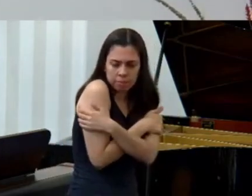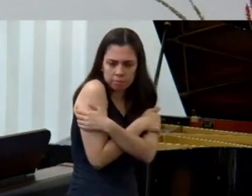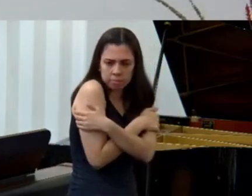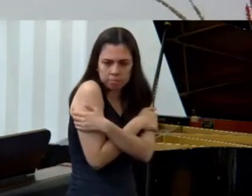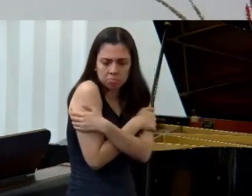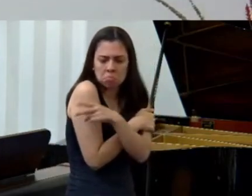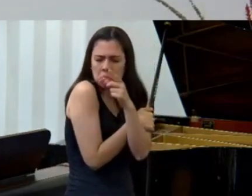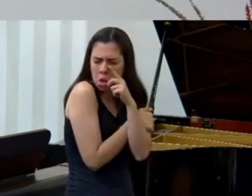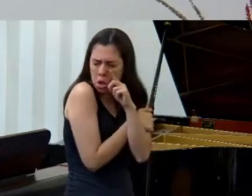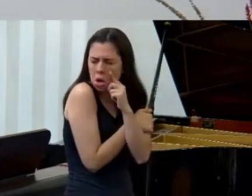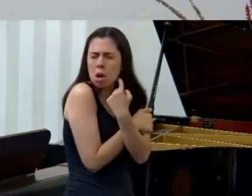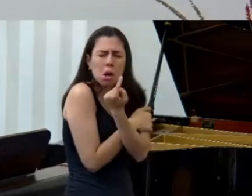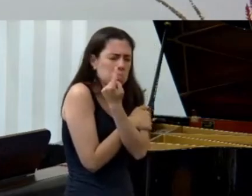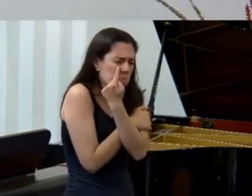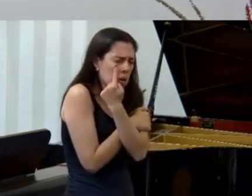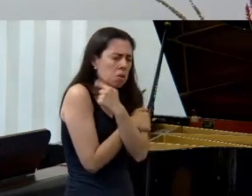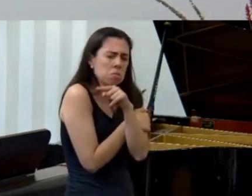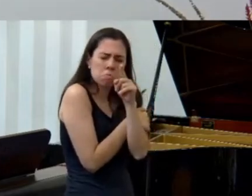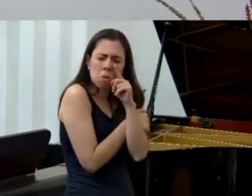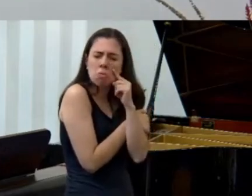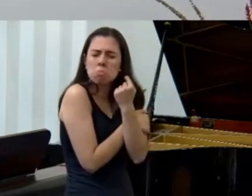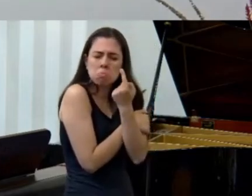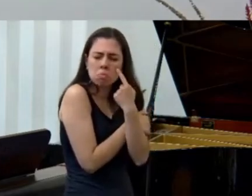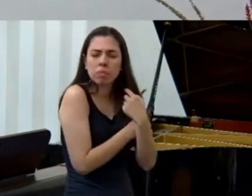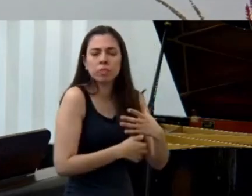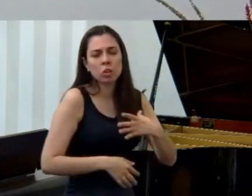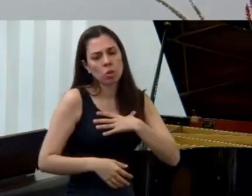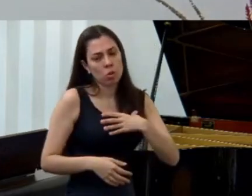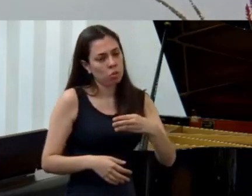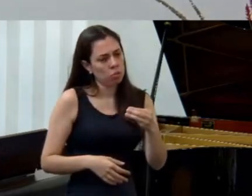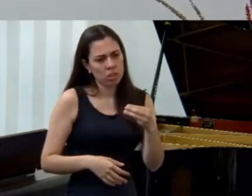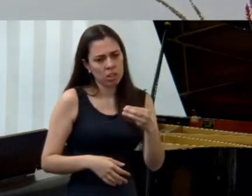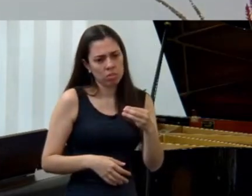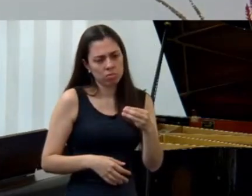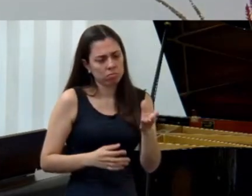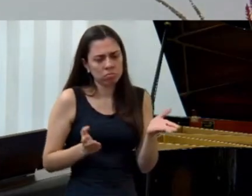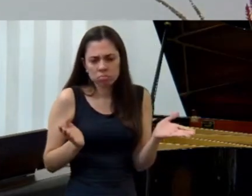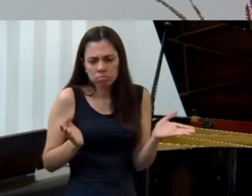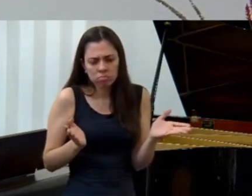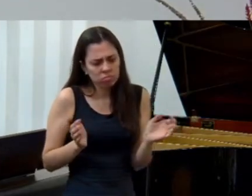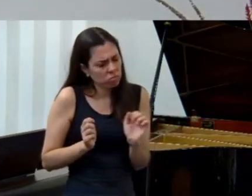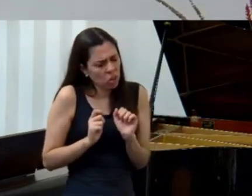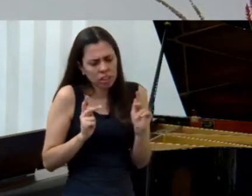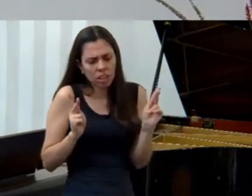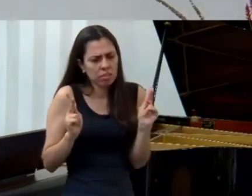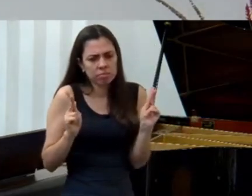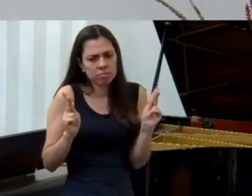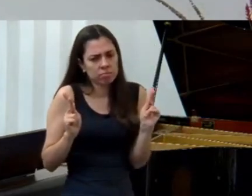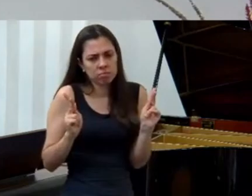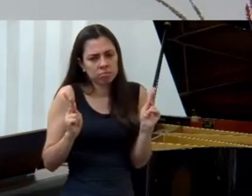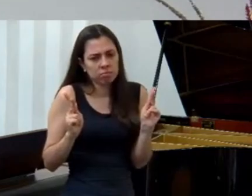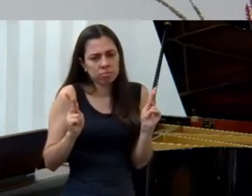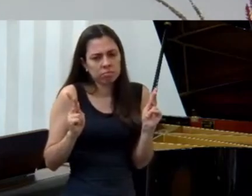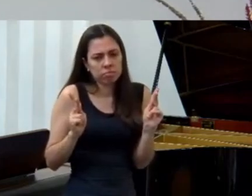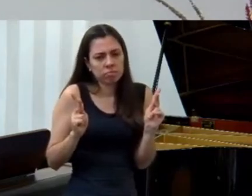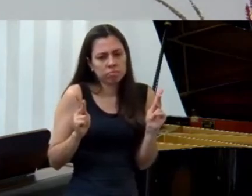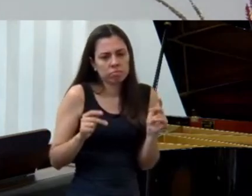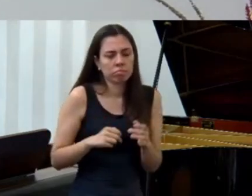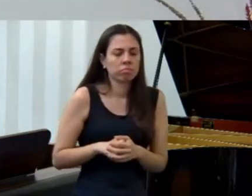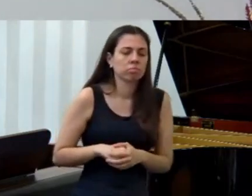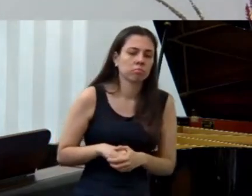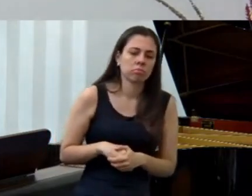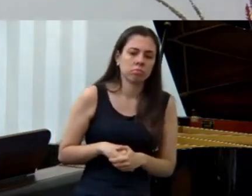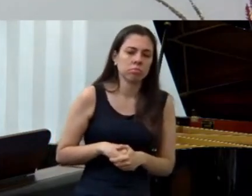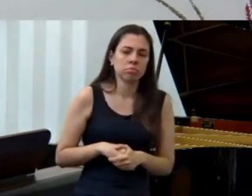o seu filho que chora no seu ombro e diz, filho, você não precisa fazer isso. Porque ele diz, pai, eu preciso terminar a